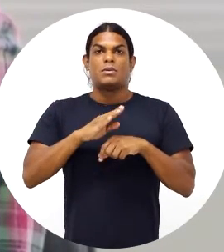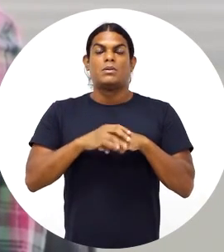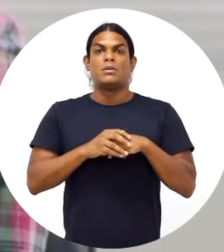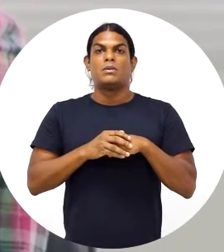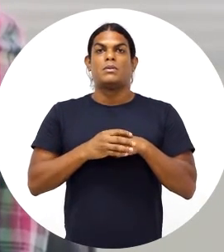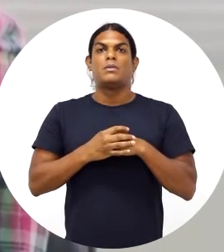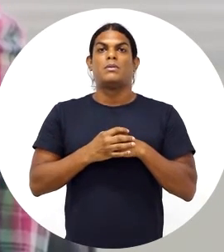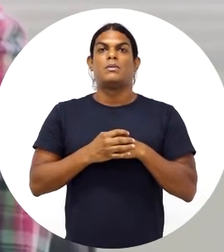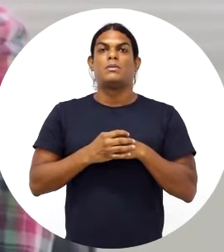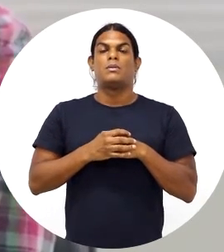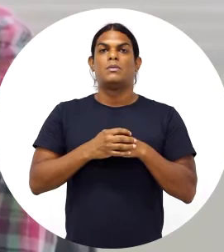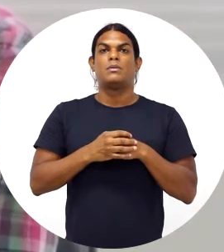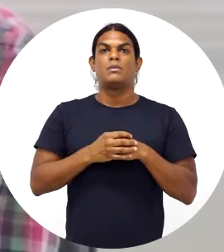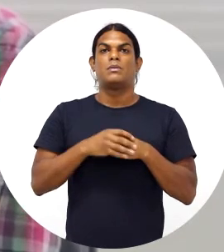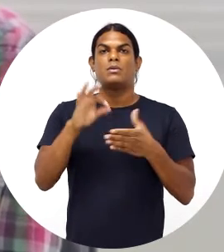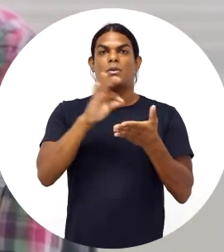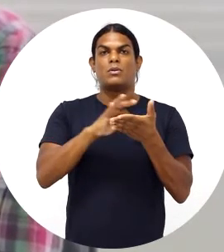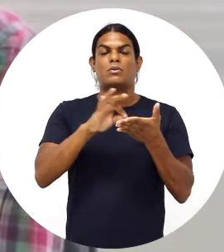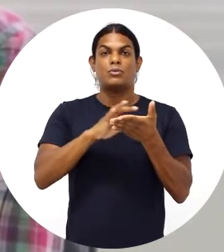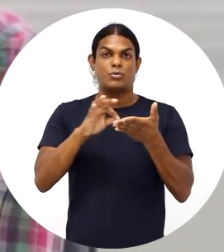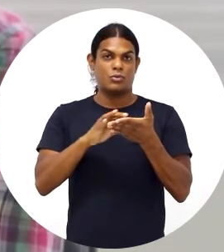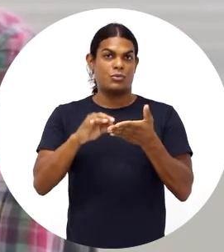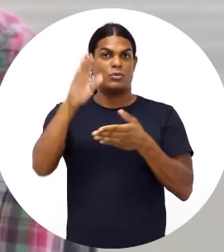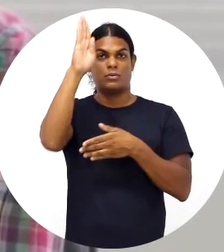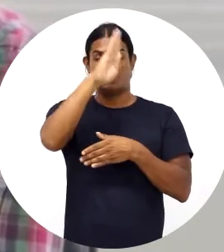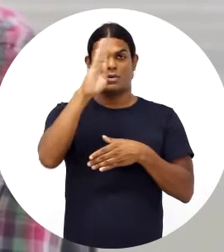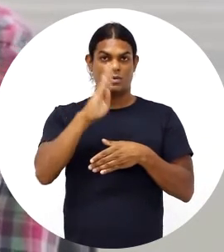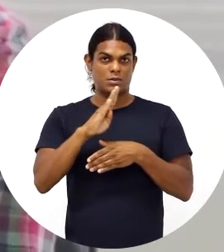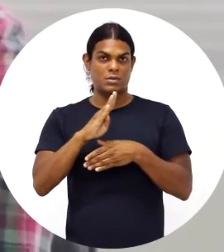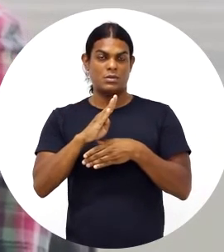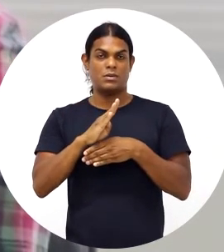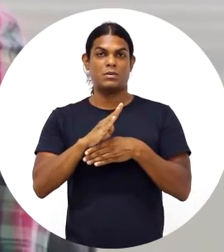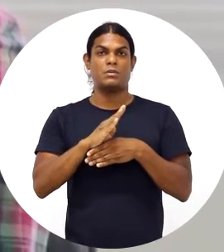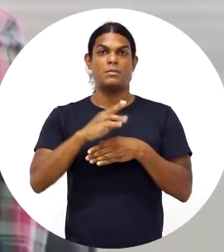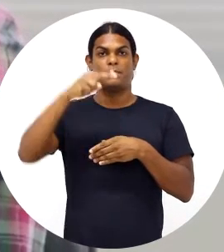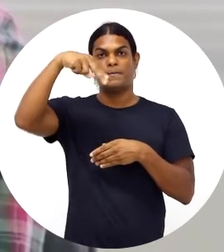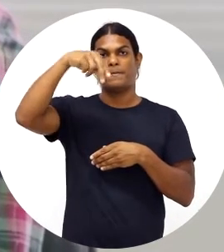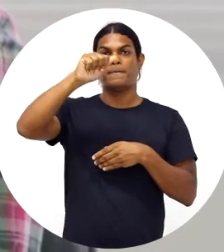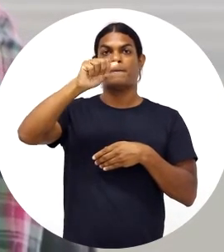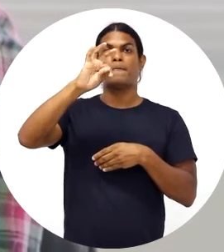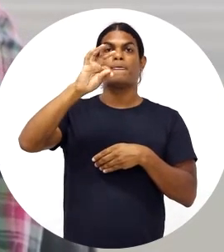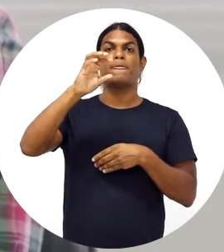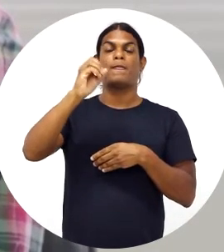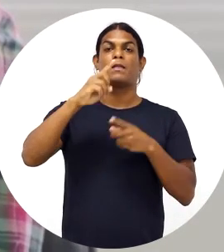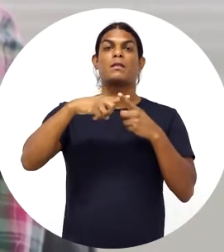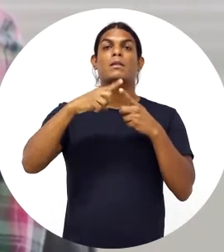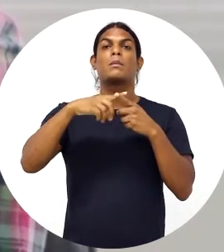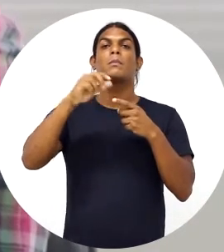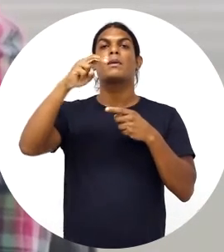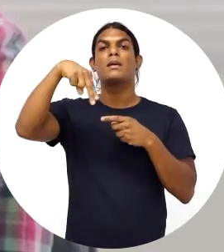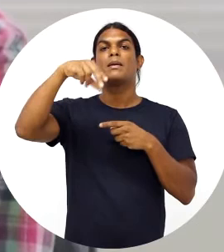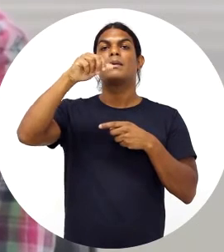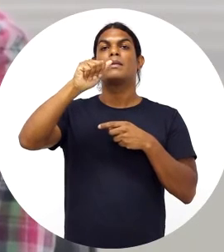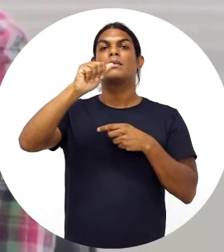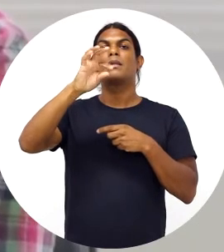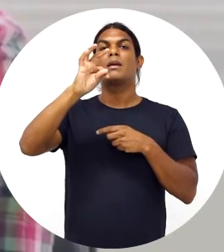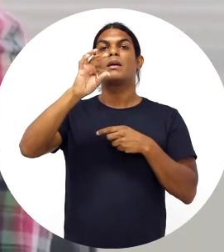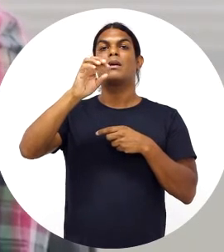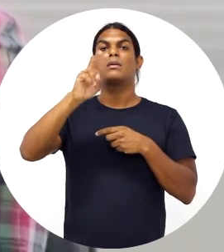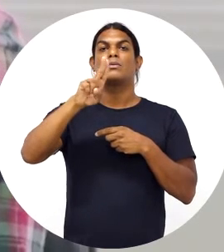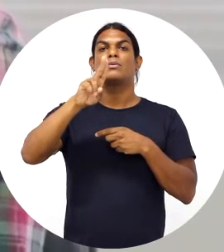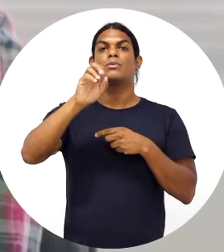composta pelos escritos de autores brasileiros natos e autores naturalizados. Como assim,